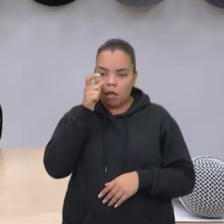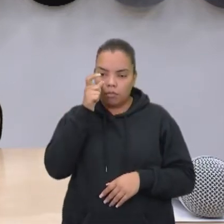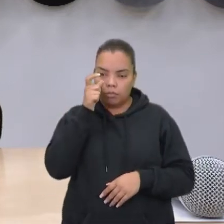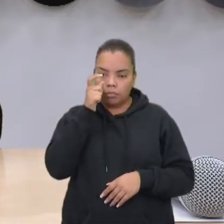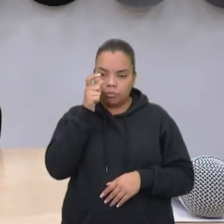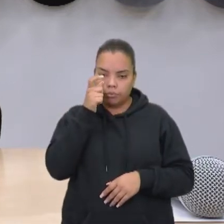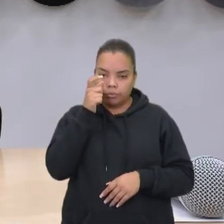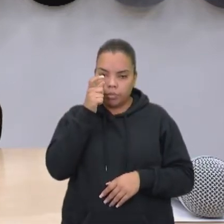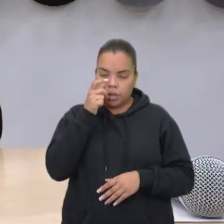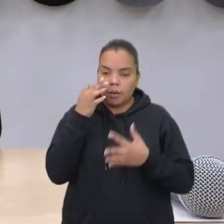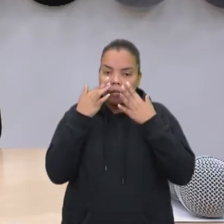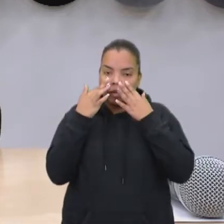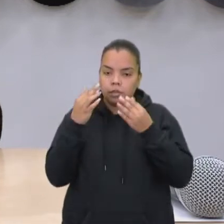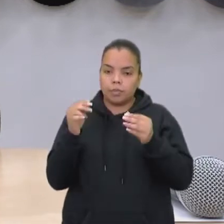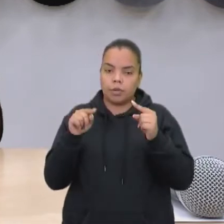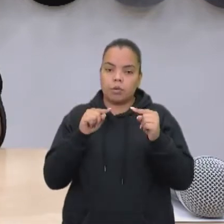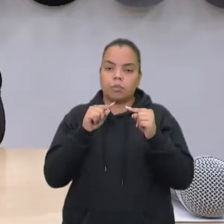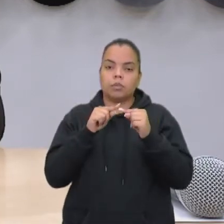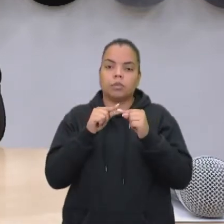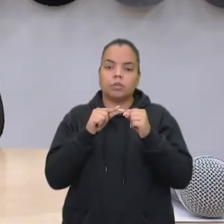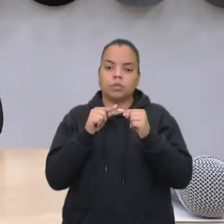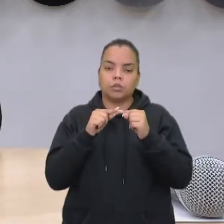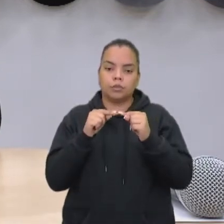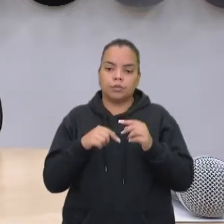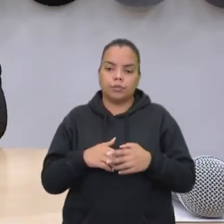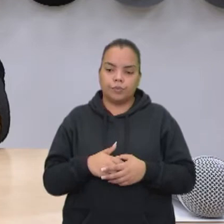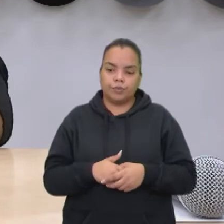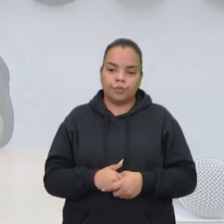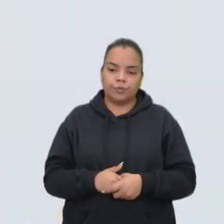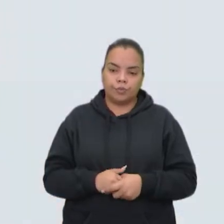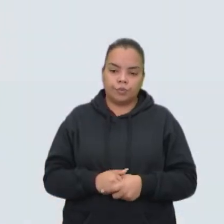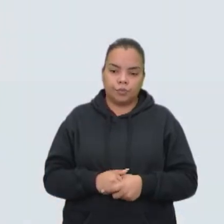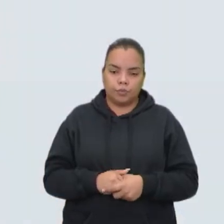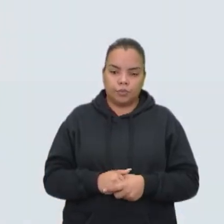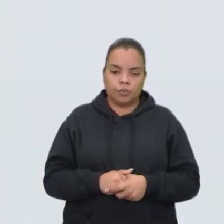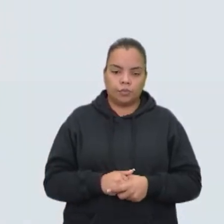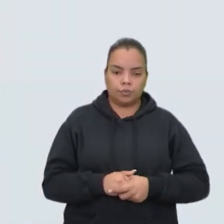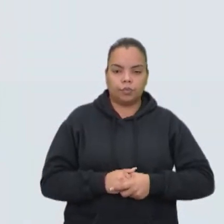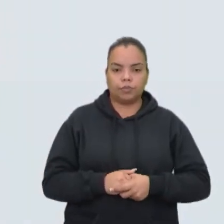e perceber aí qual que é o conteúdo desse museu. Vamos lá.